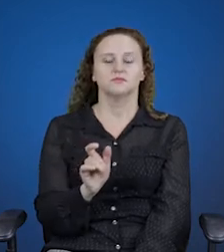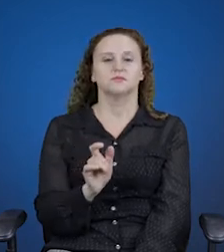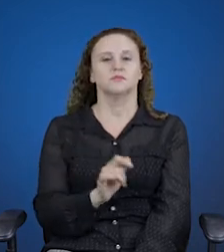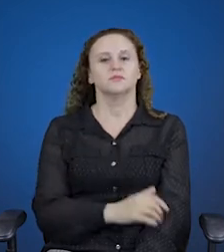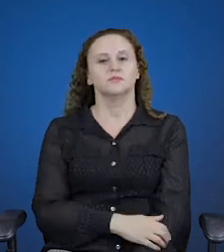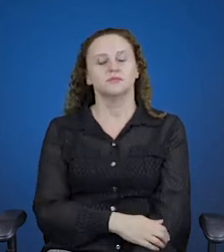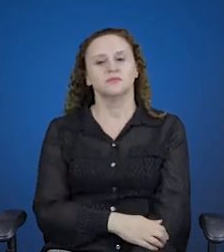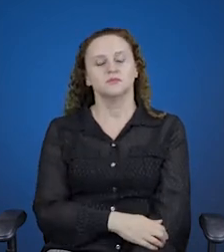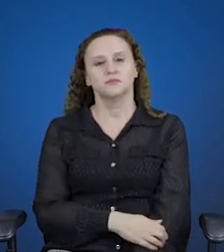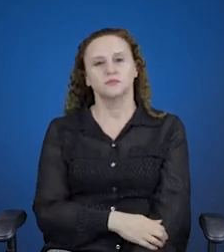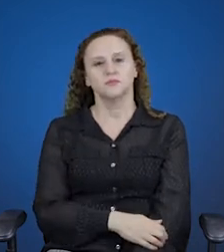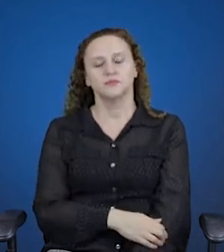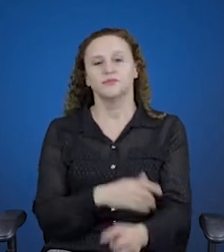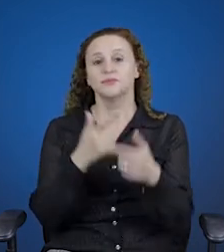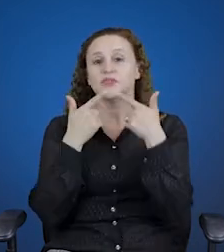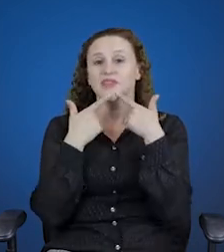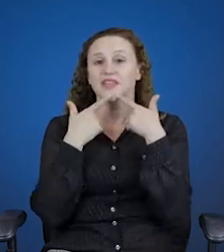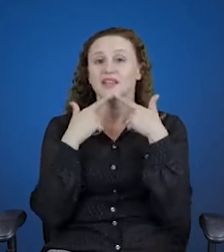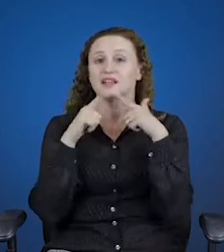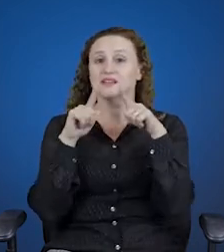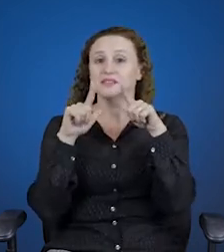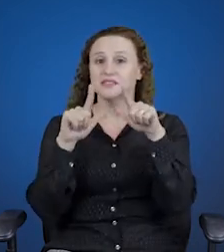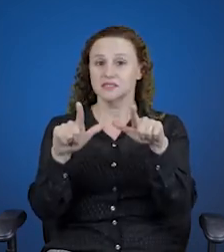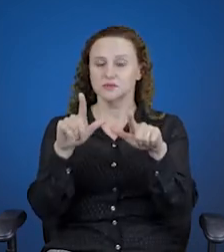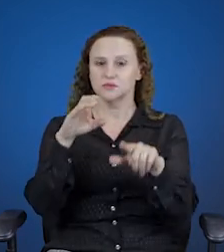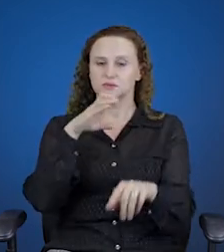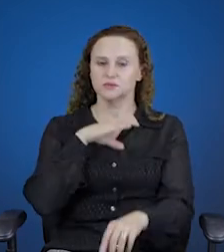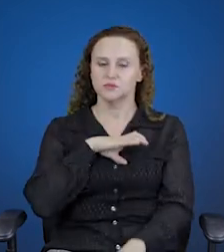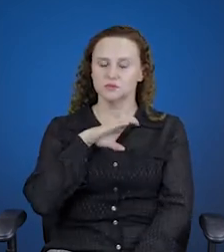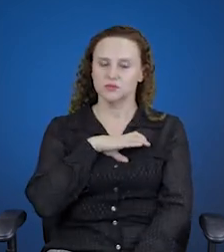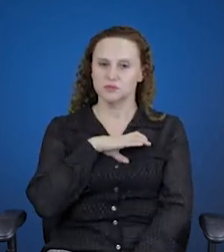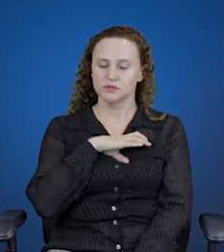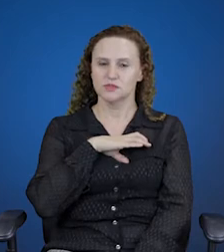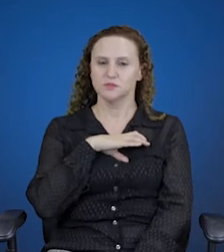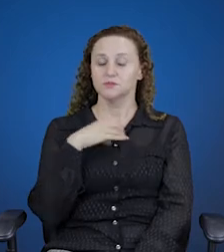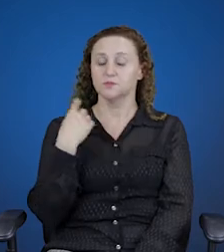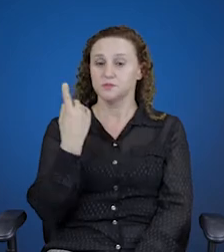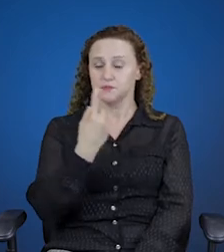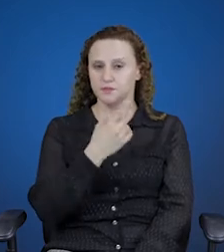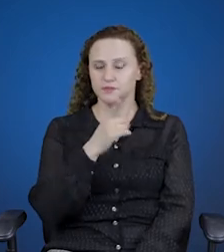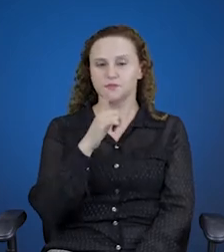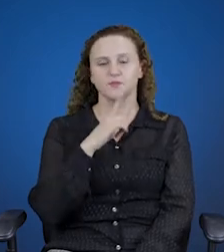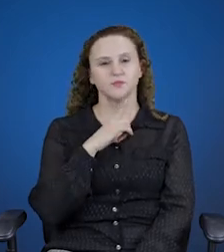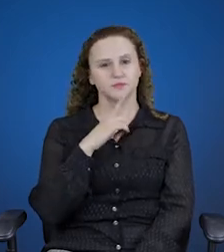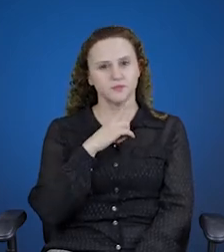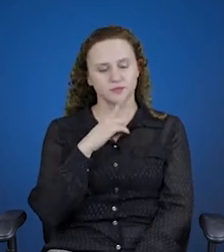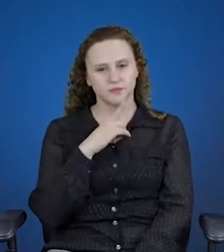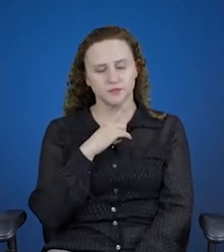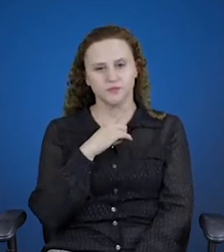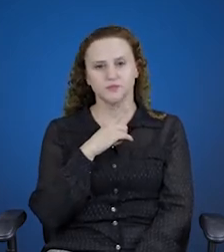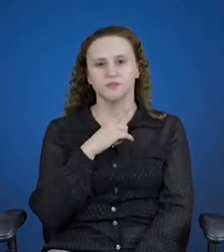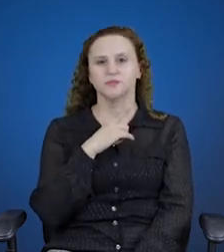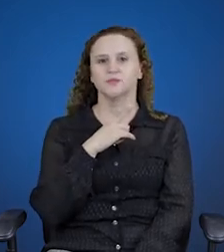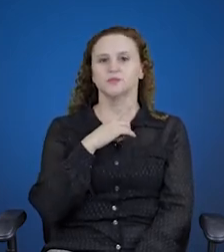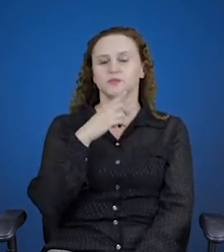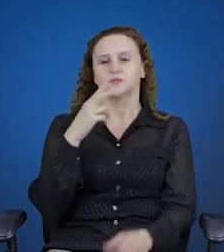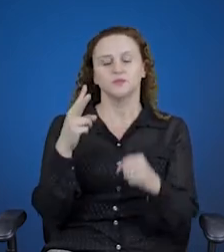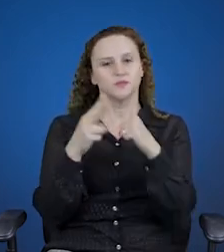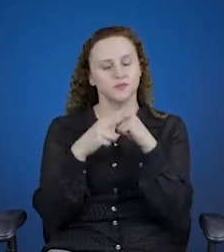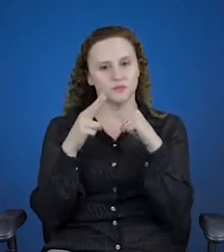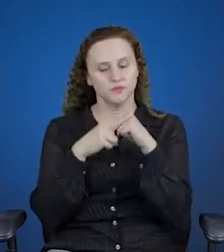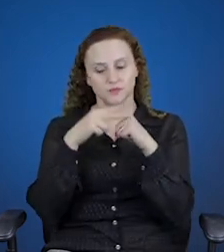e na língua portuguesa nós temos a distinção entre